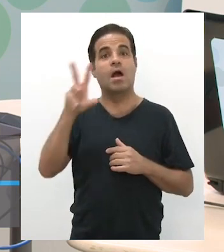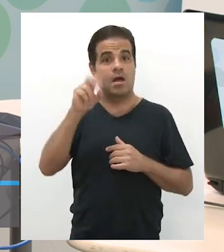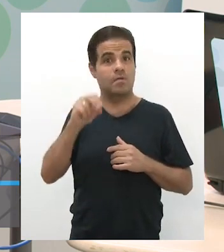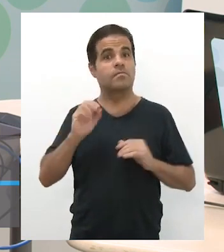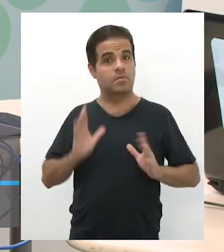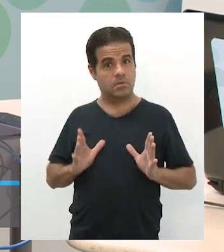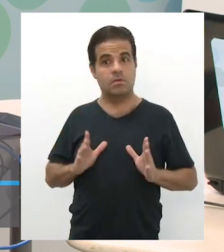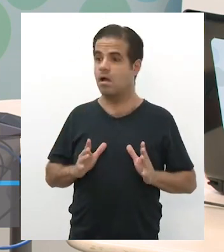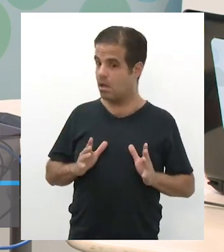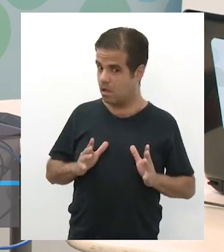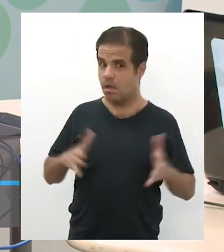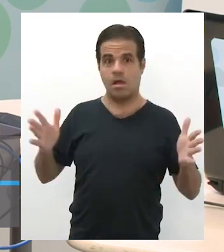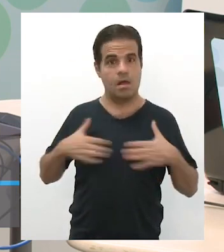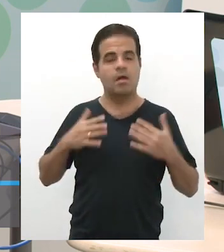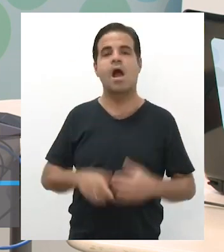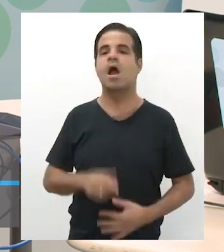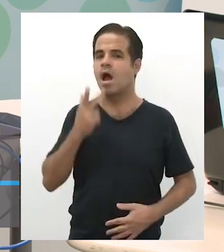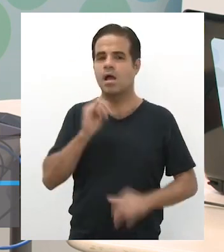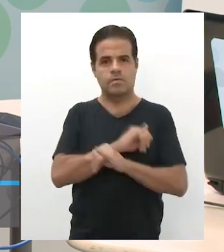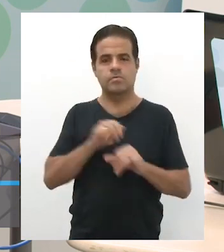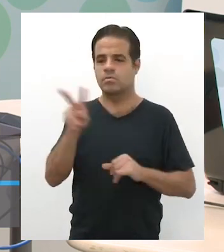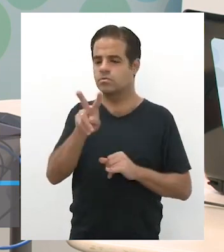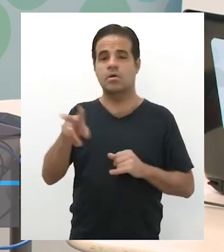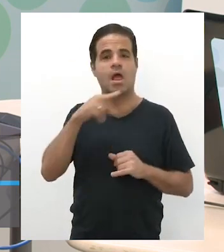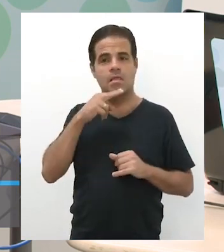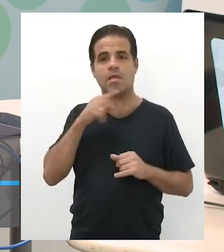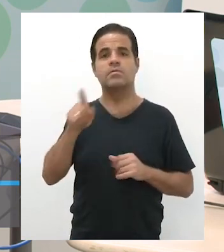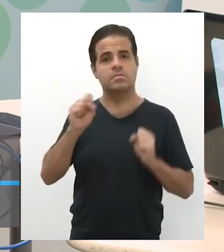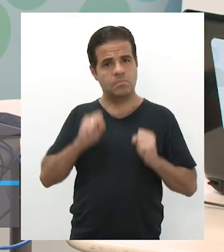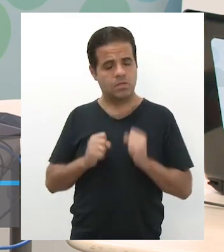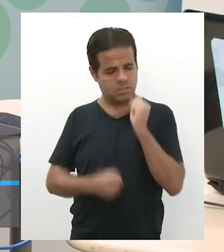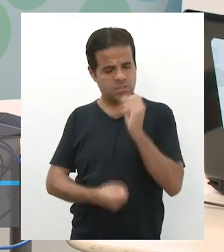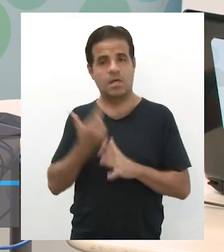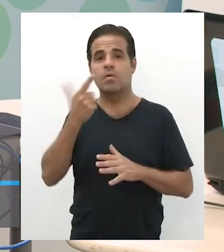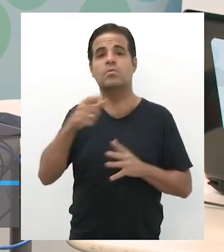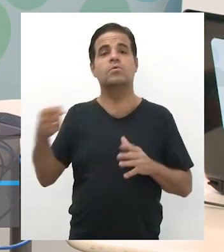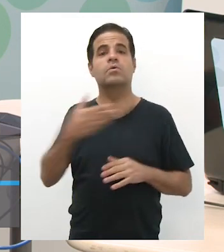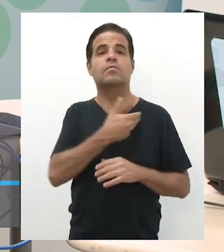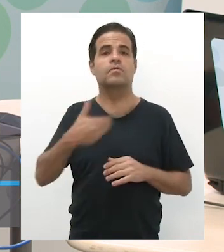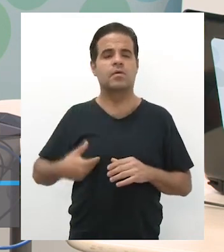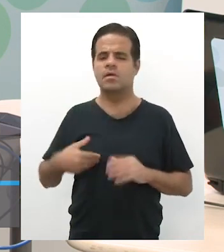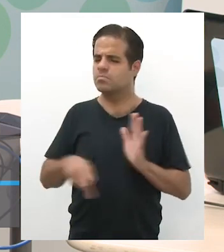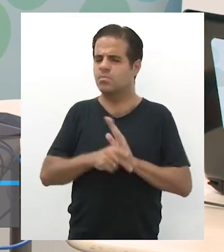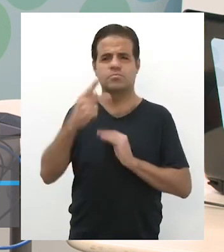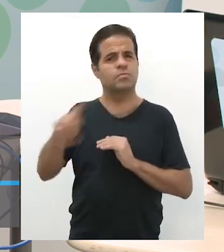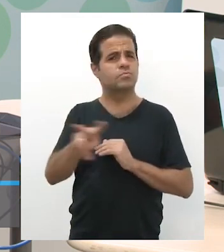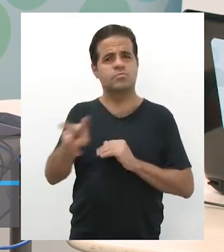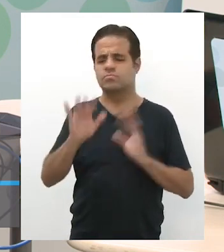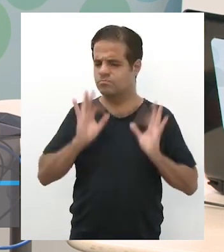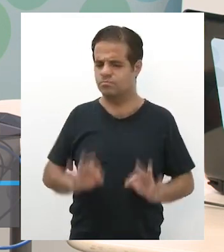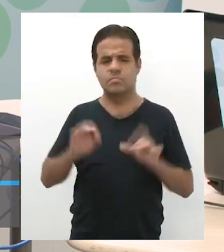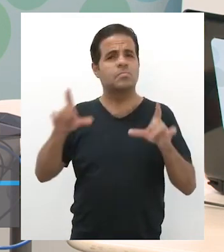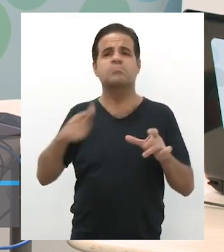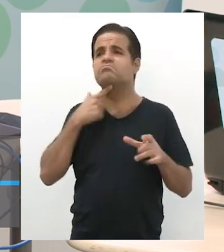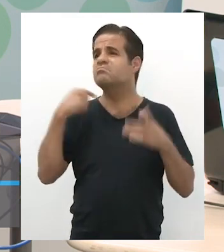como recompensa por isso, disse aos netos, vocês vão poder fundar um novo reino só para vocês, no lugar